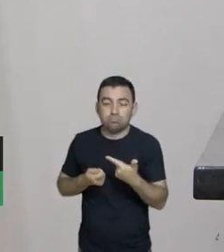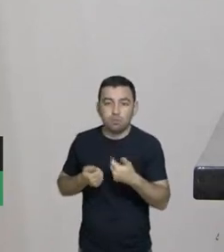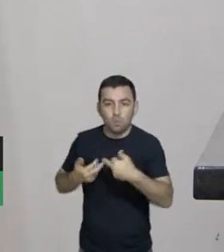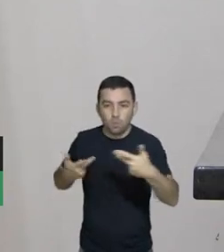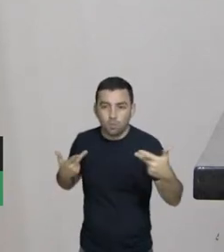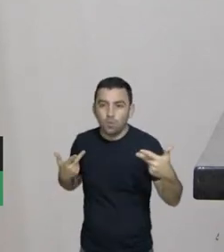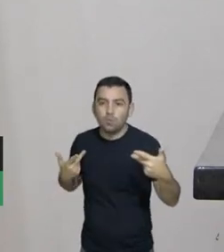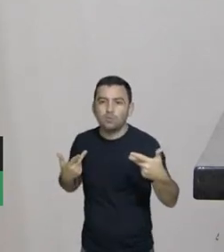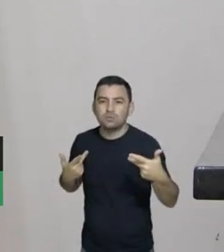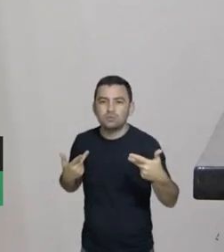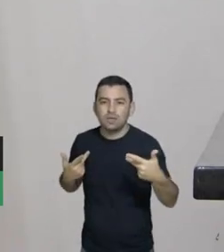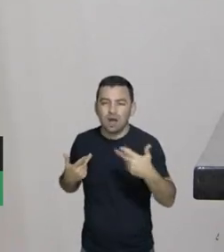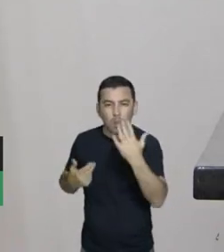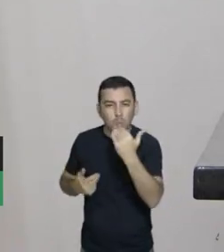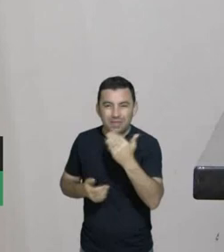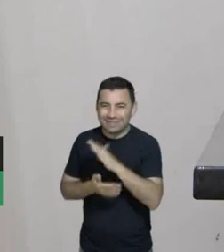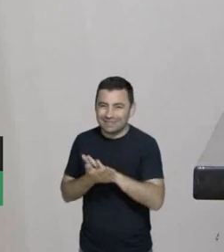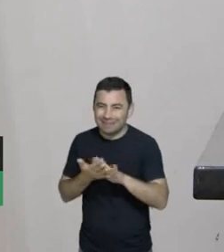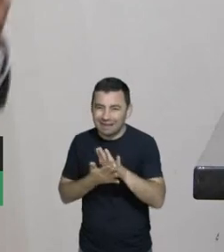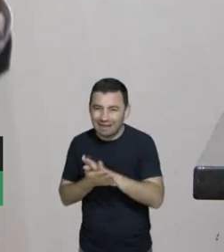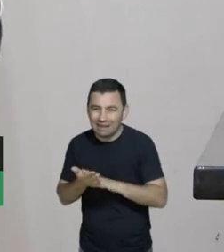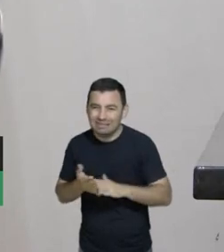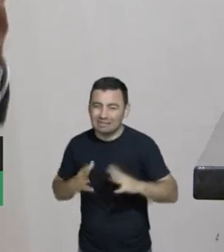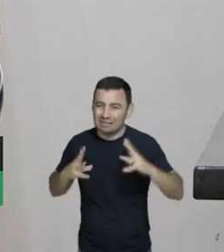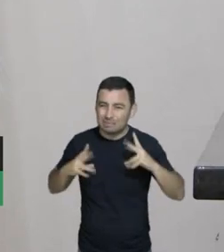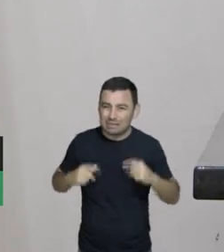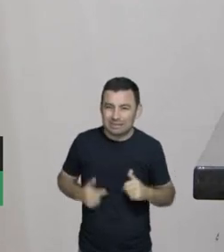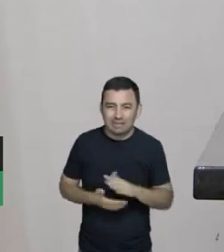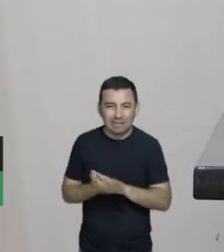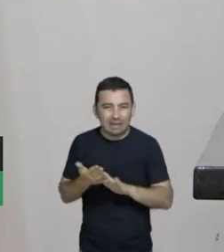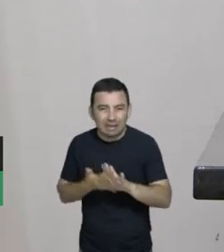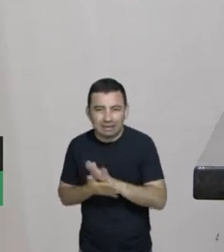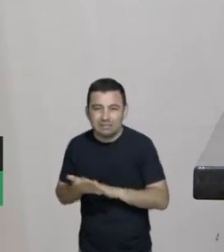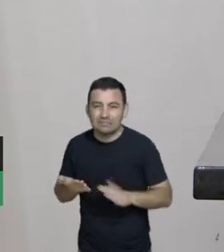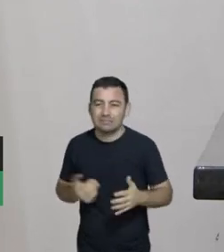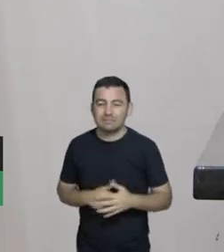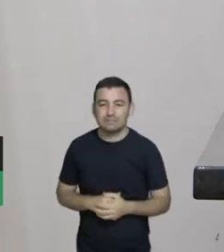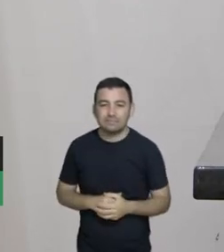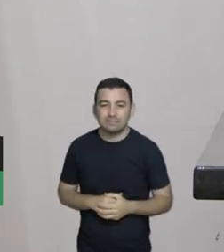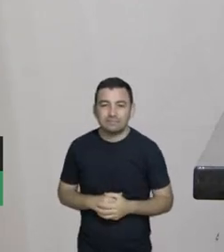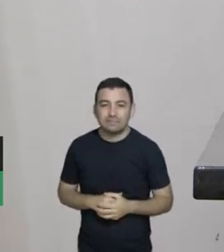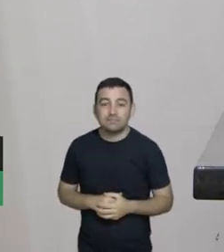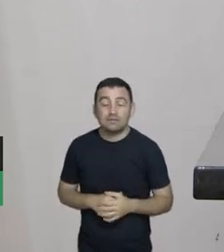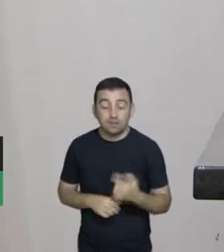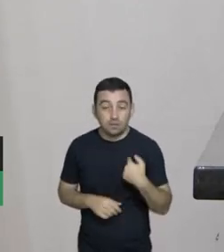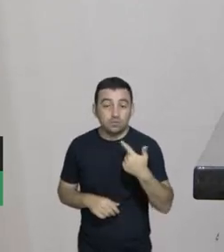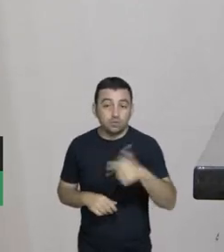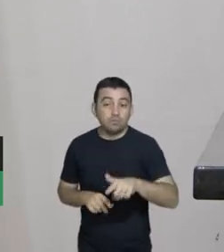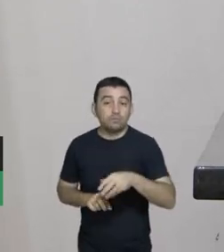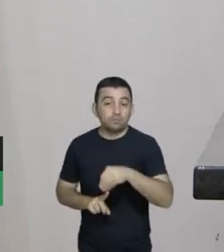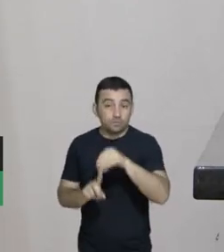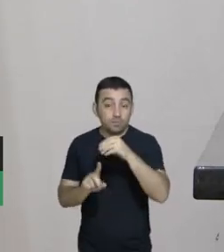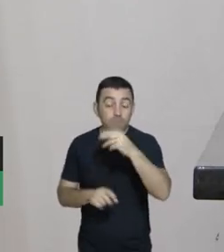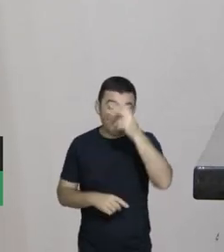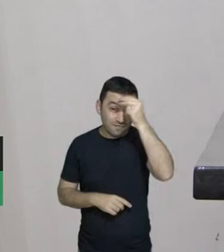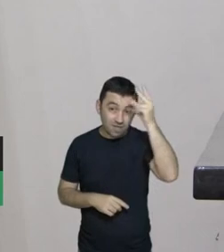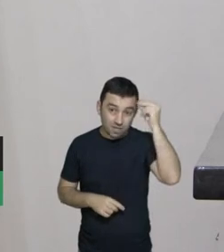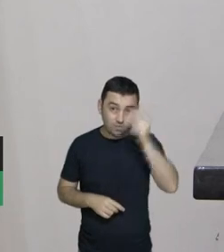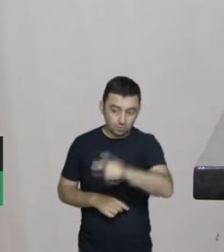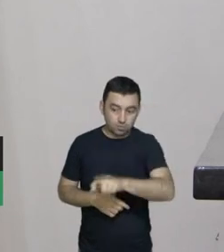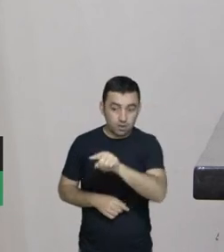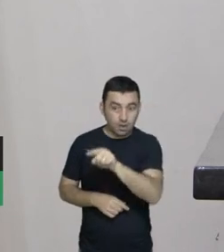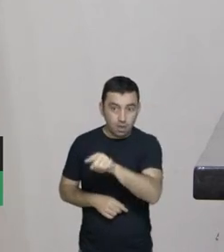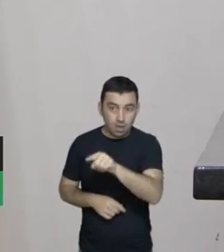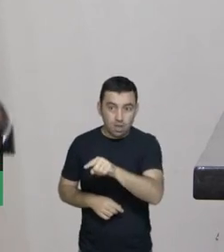nem alimento, nem material de limpeza, nem material de higiene. Mas ressalto que o prefeito de Taió está fazendo